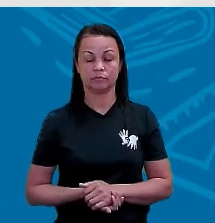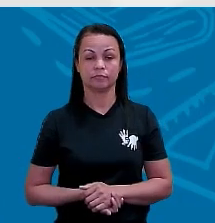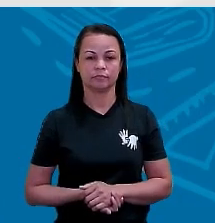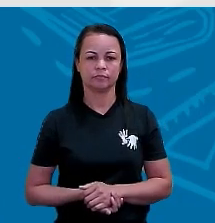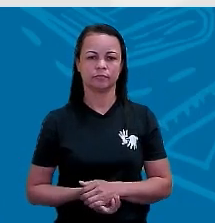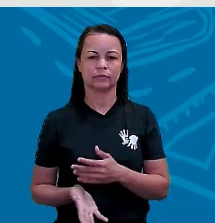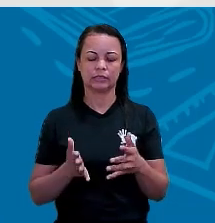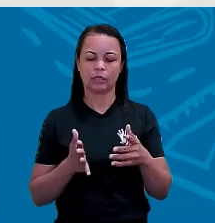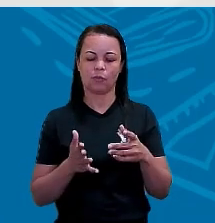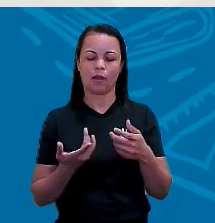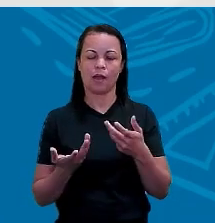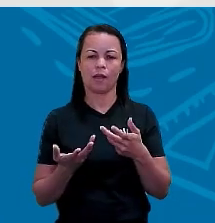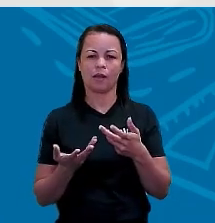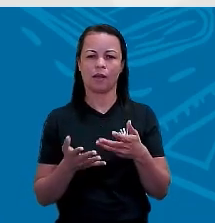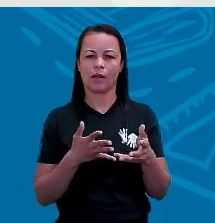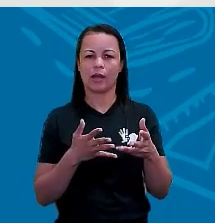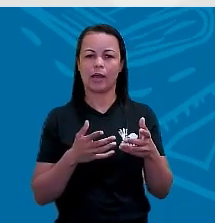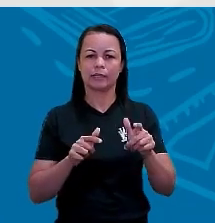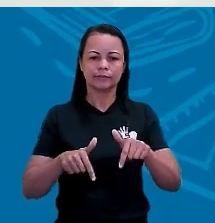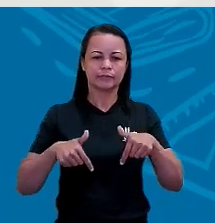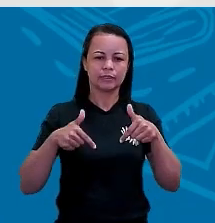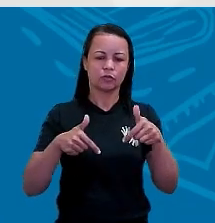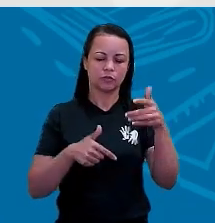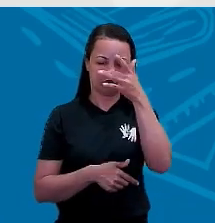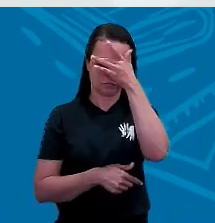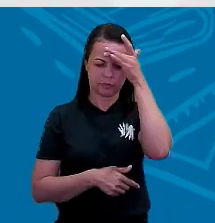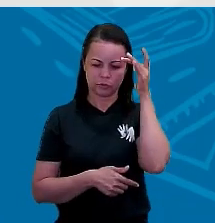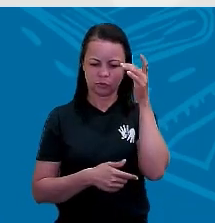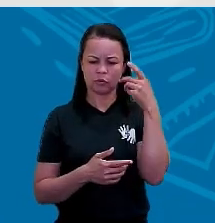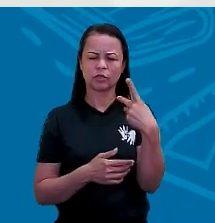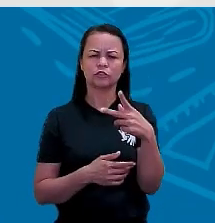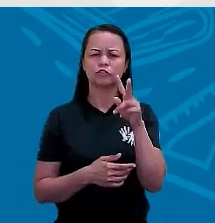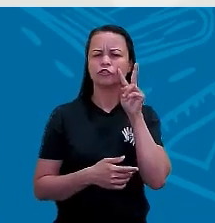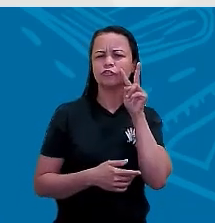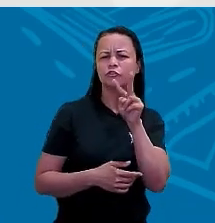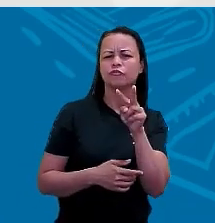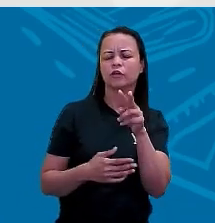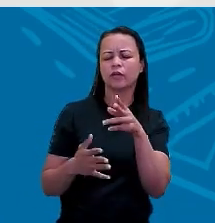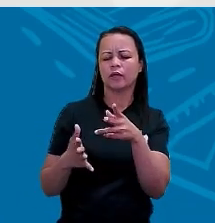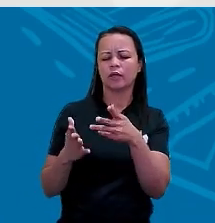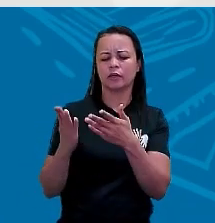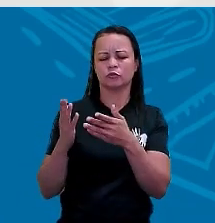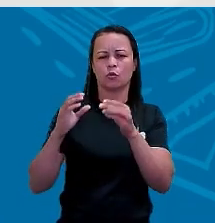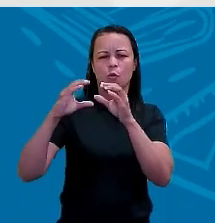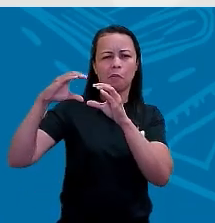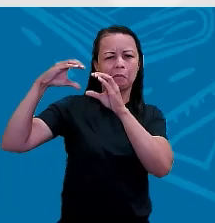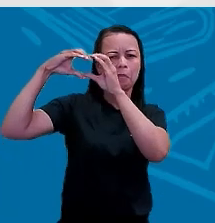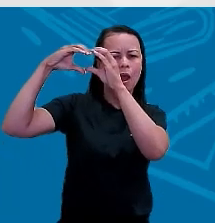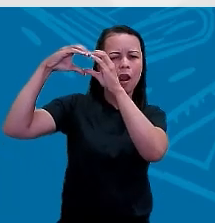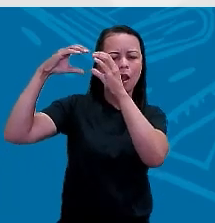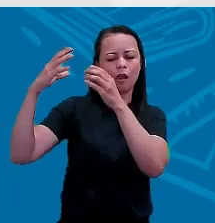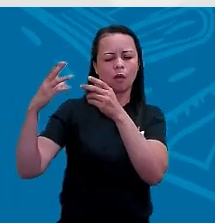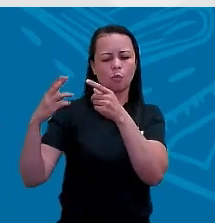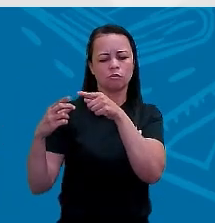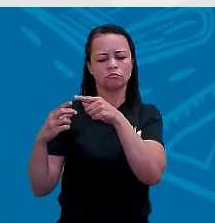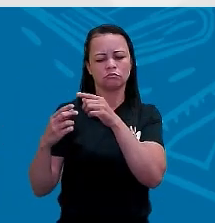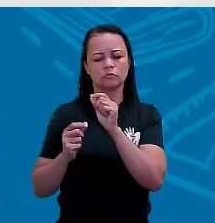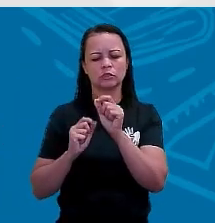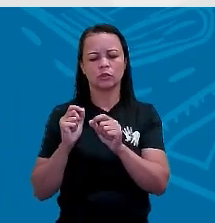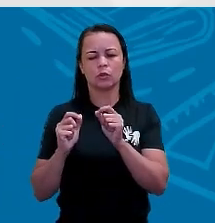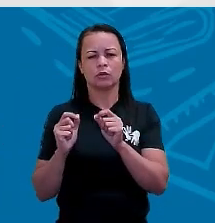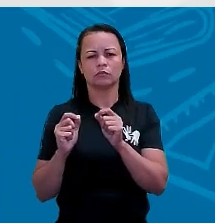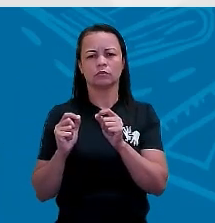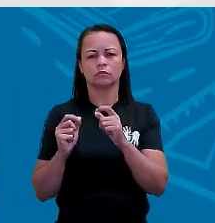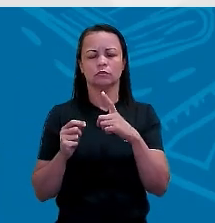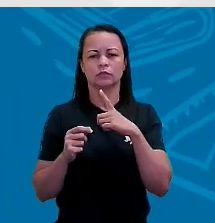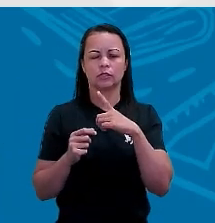a ação de pessoas. Quando a gente vê um balãozinho desse, como está aí ao lado, vocês estão observando, uma pessoa e